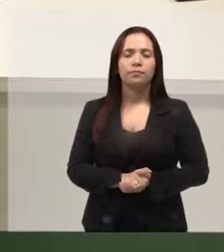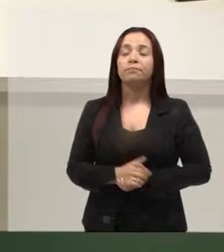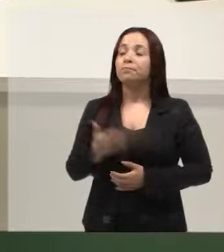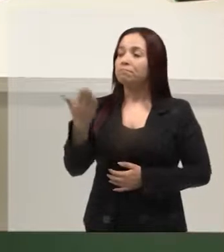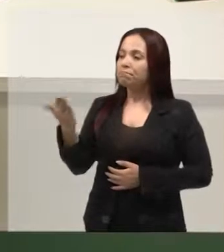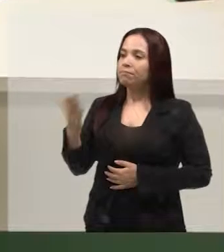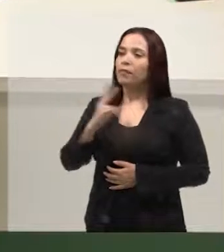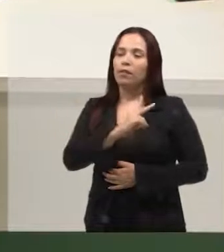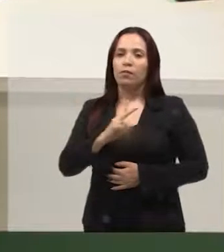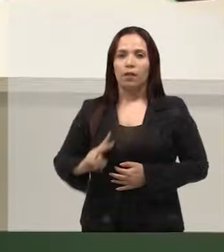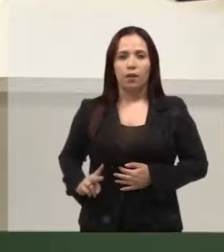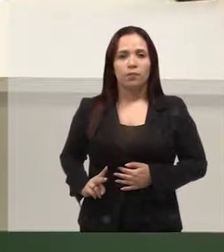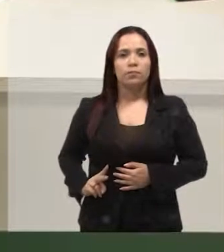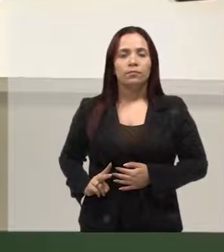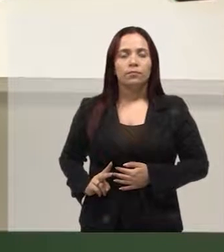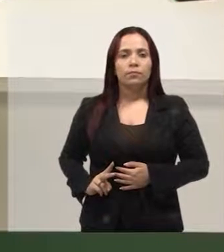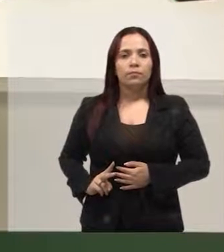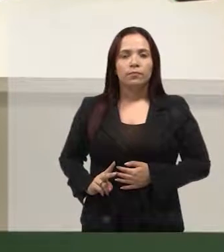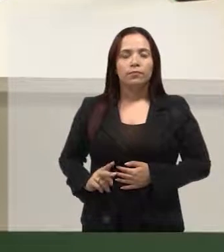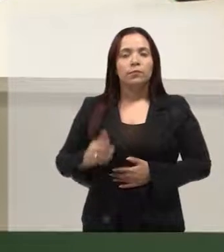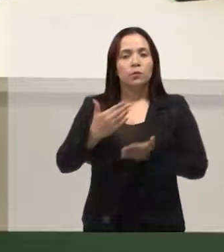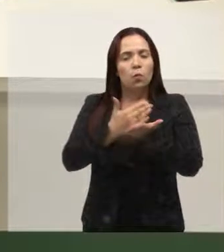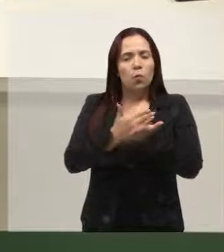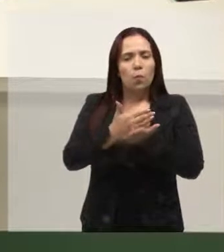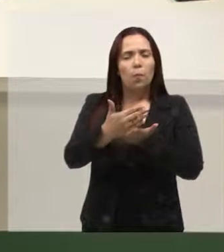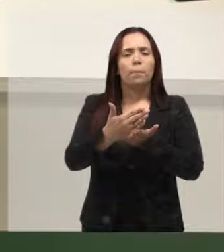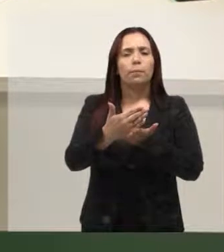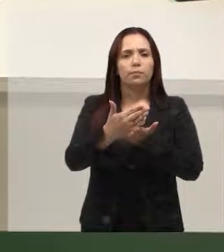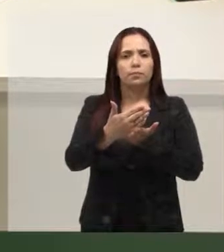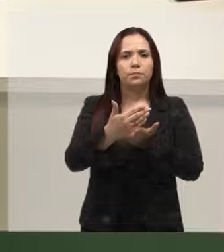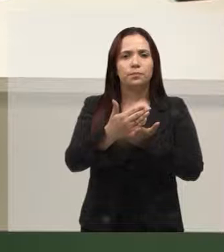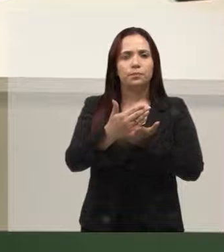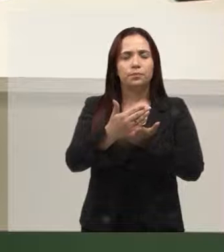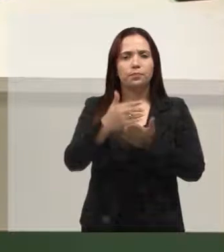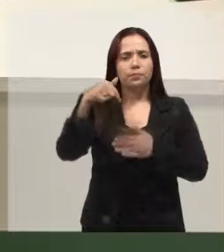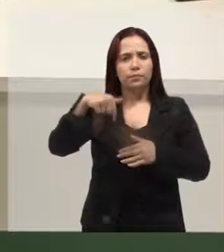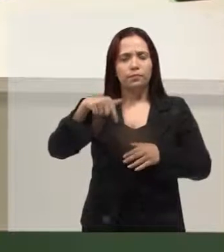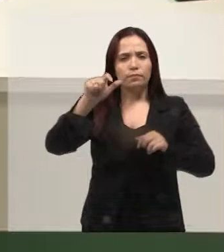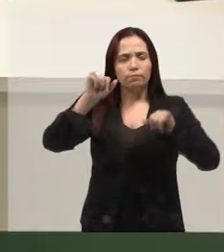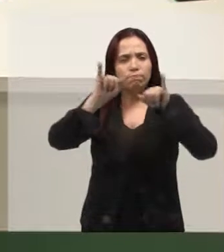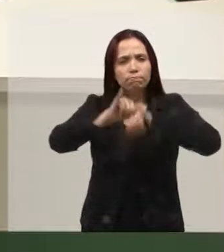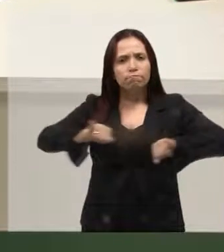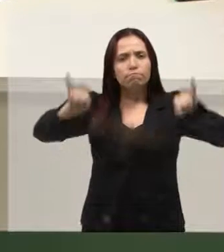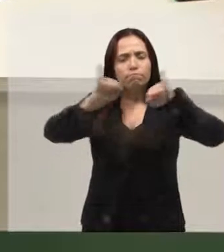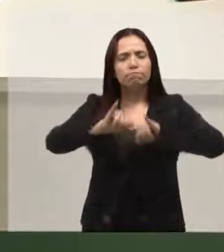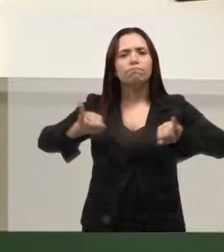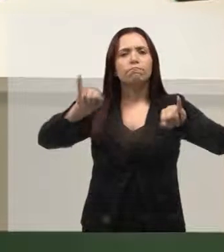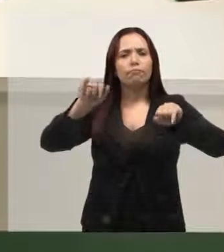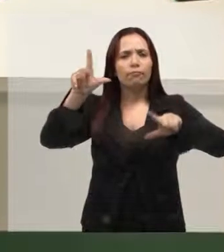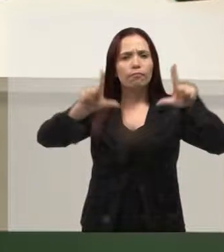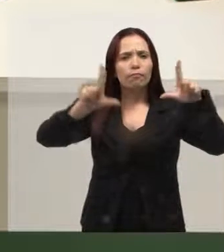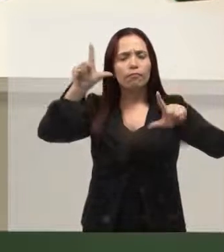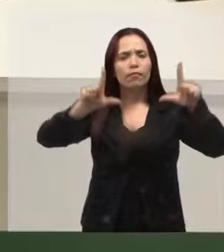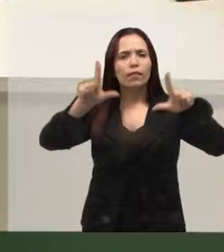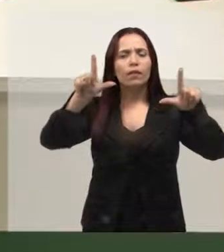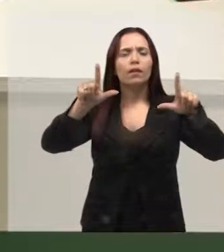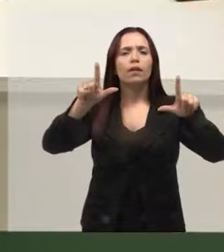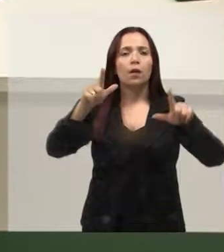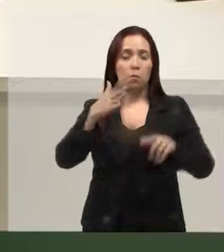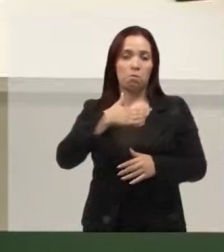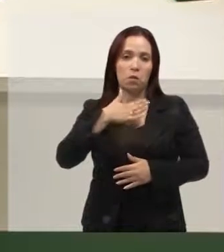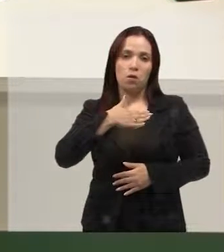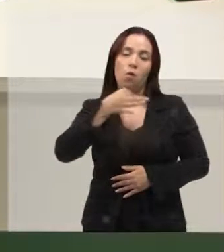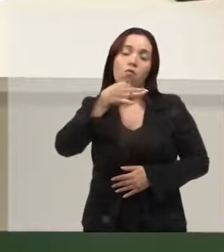Vereador, eu no início aqui do preâmbulo, aqui da entrada, eu coloquei, e esse é um pensamento